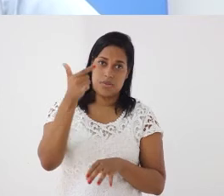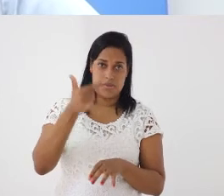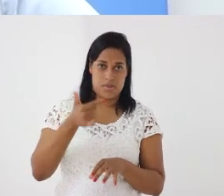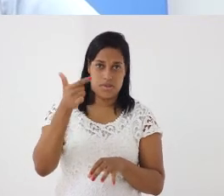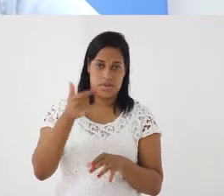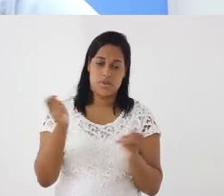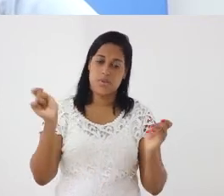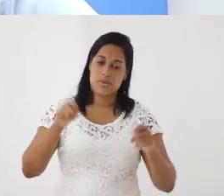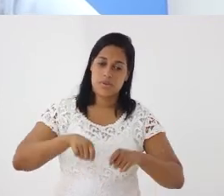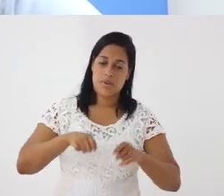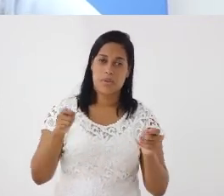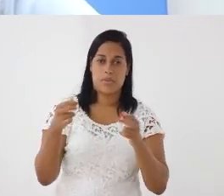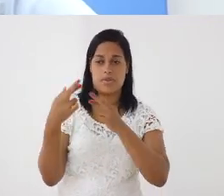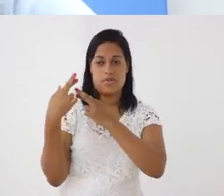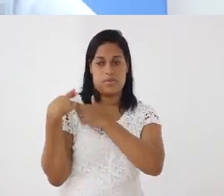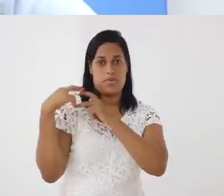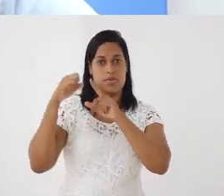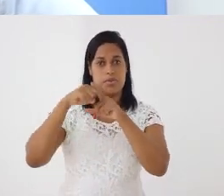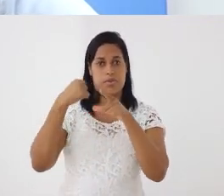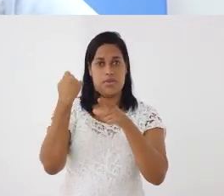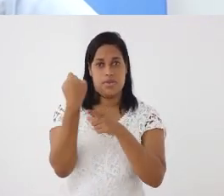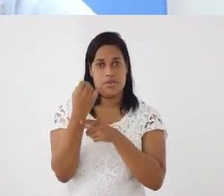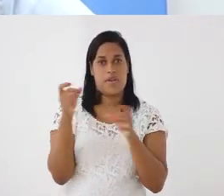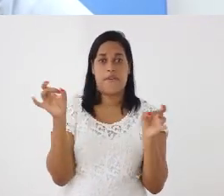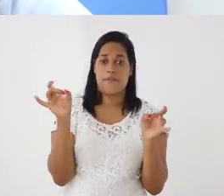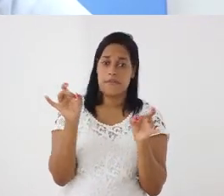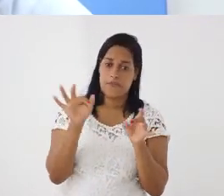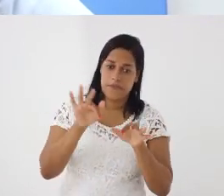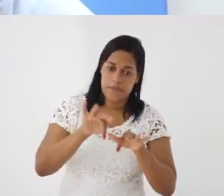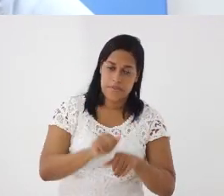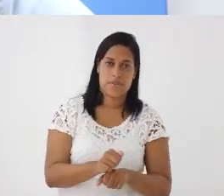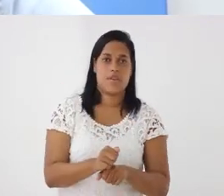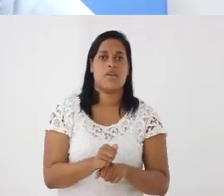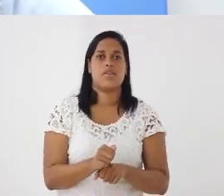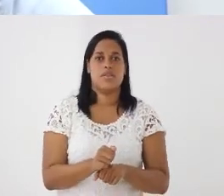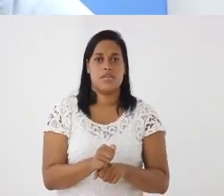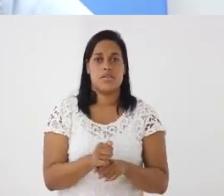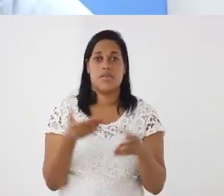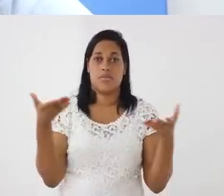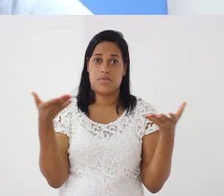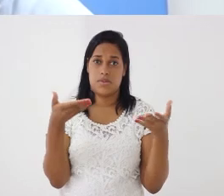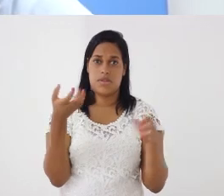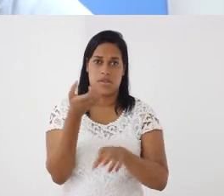segunda competência, responsabilidade social, e finalizamos